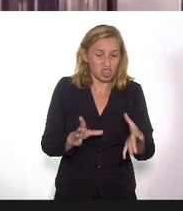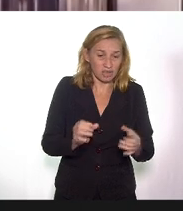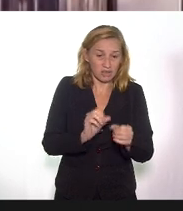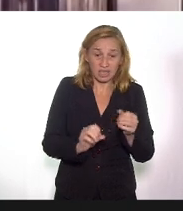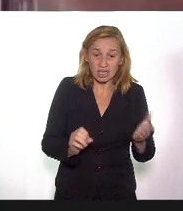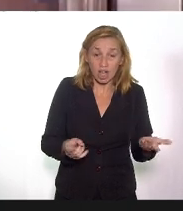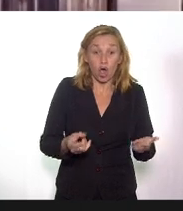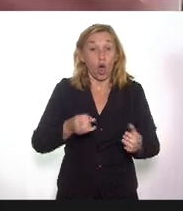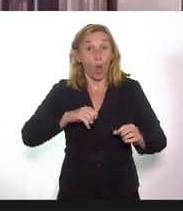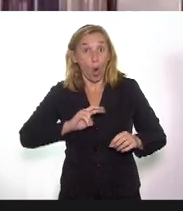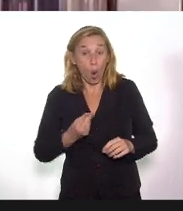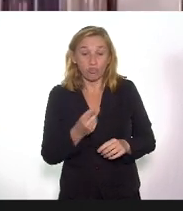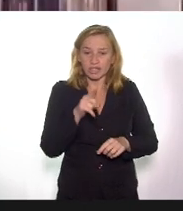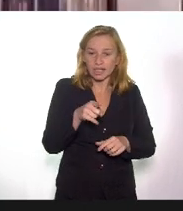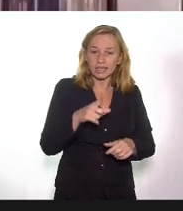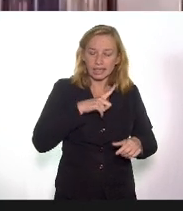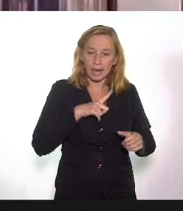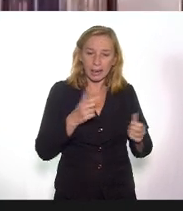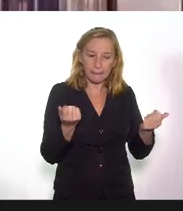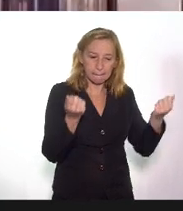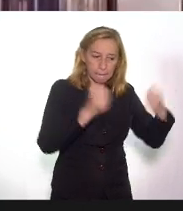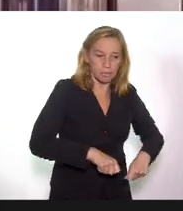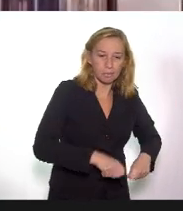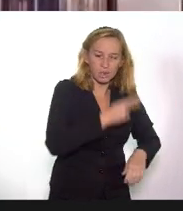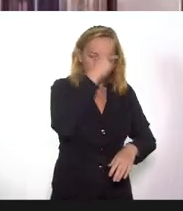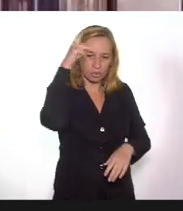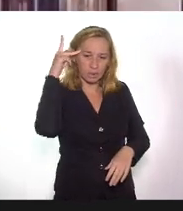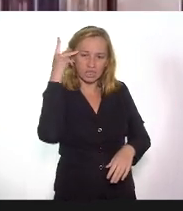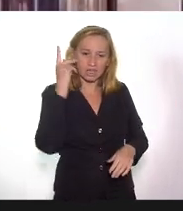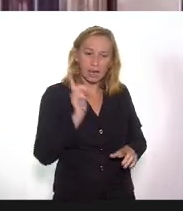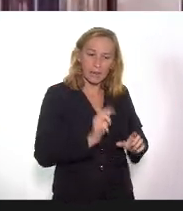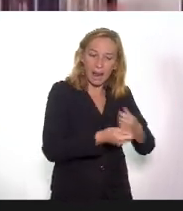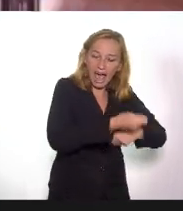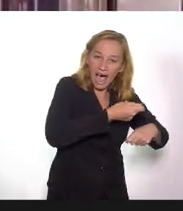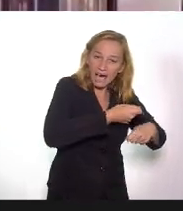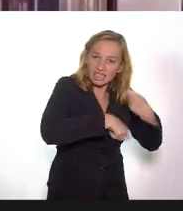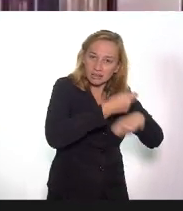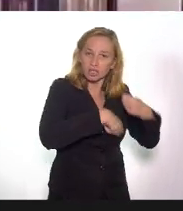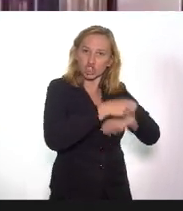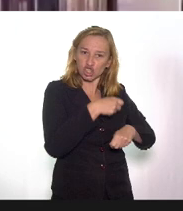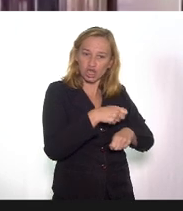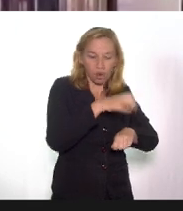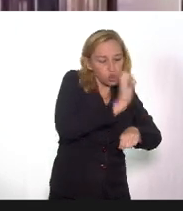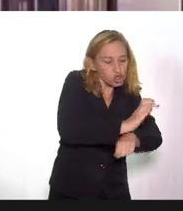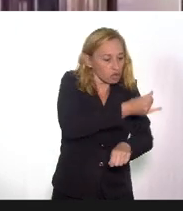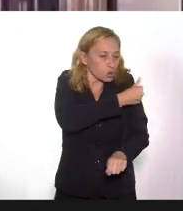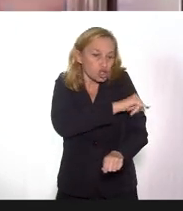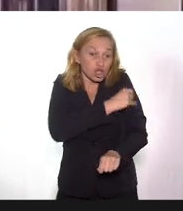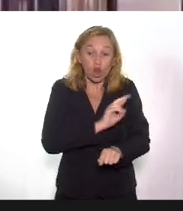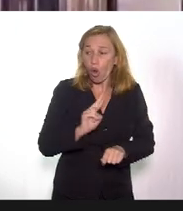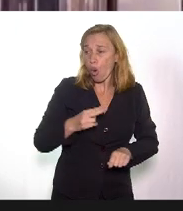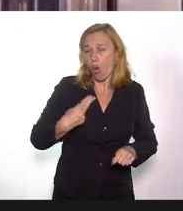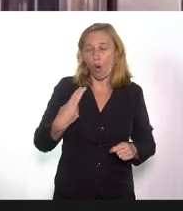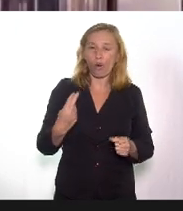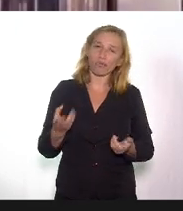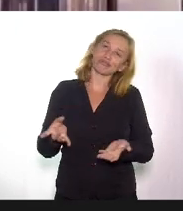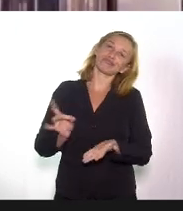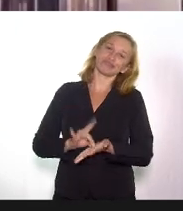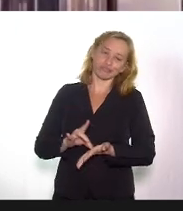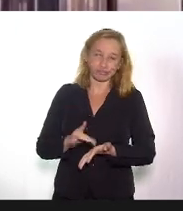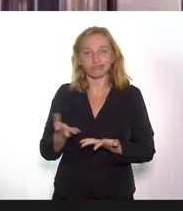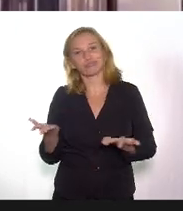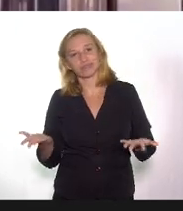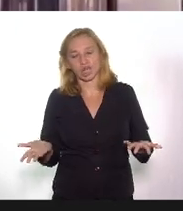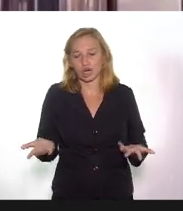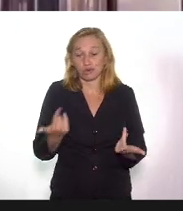tem pessoas capazes e competentes para administrar o Estado do Rio de Janeiro, ou então realmente